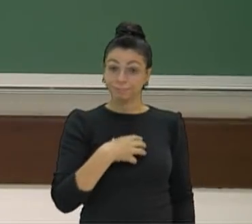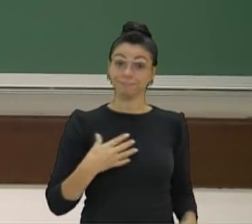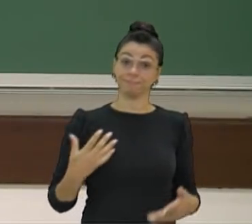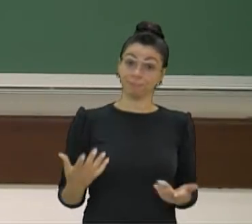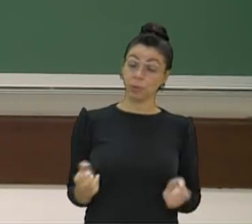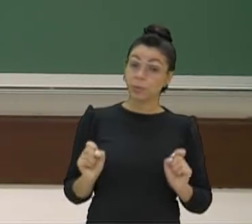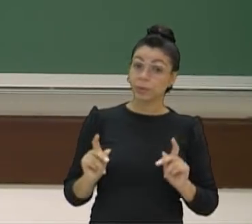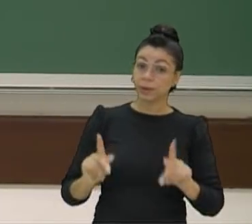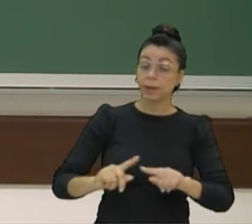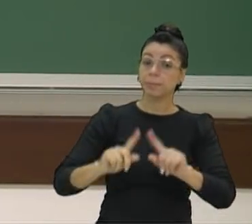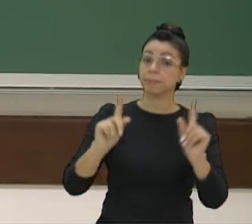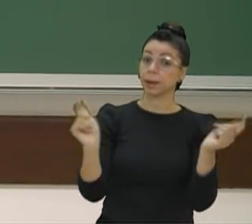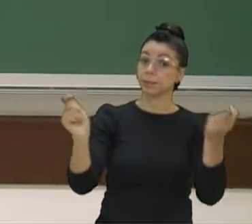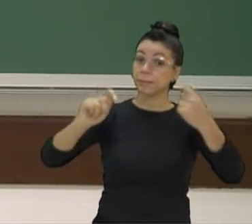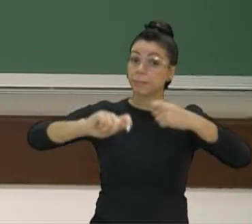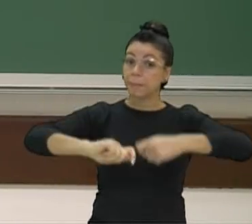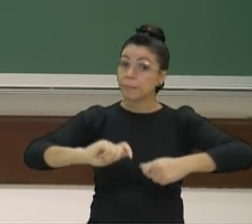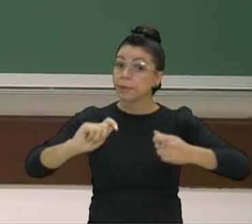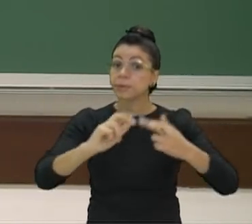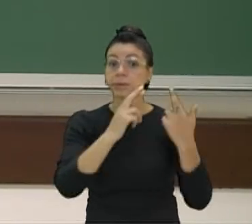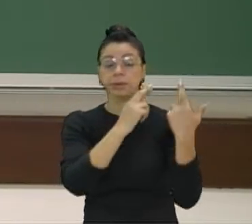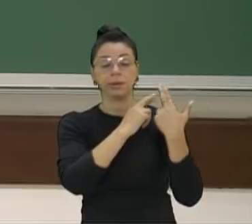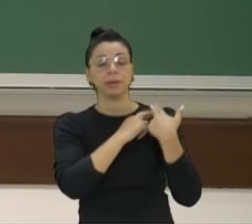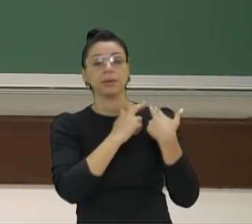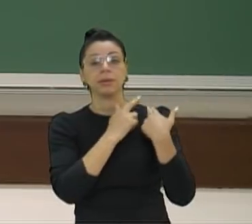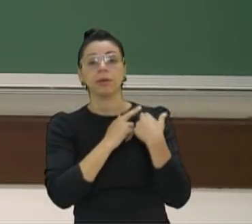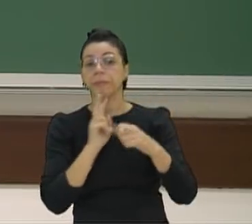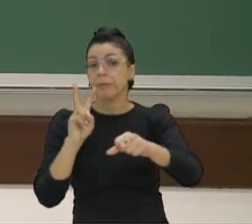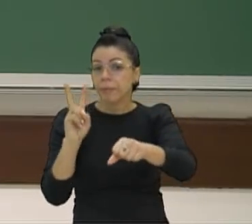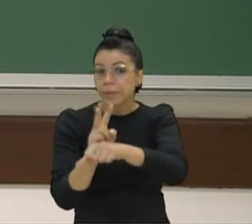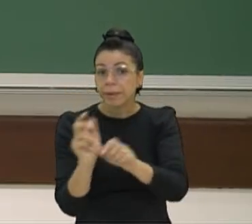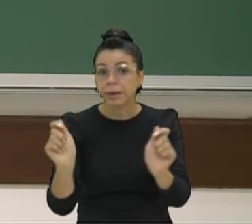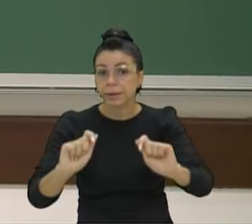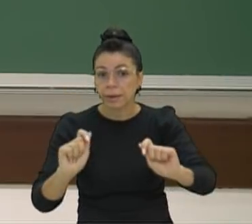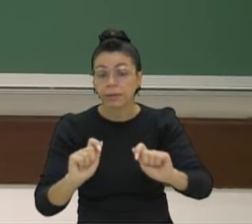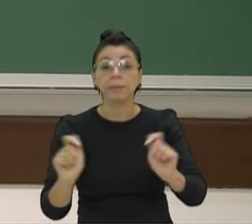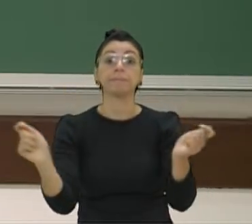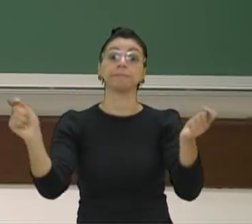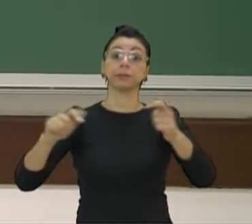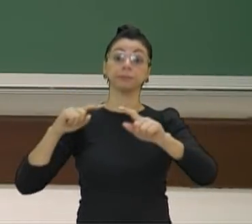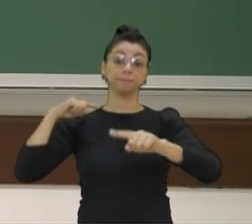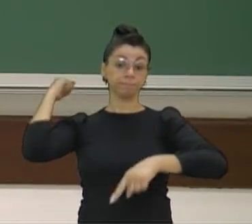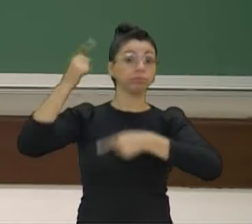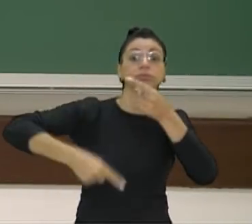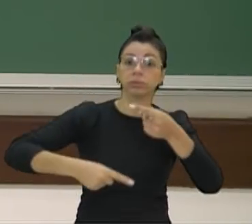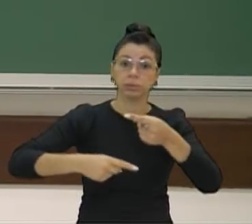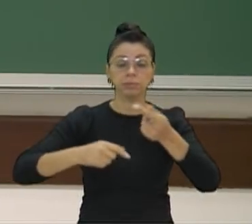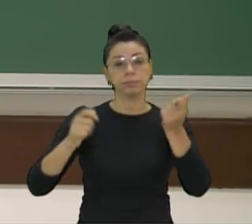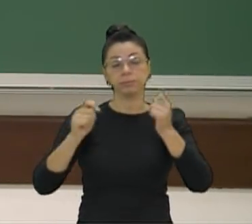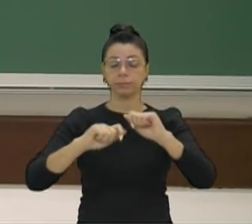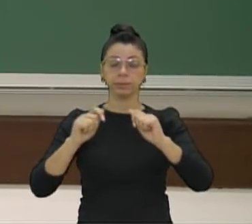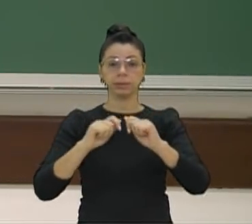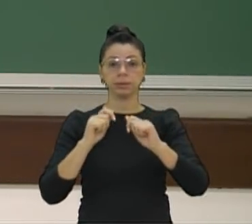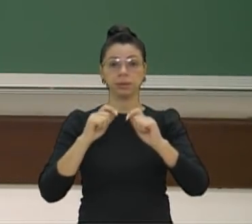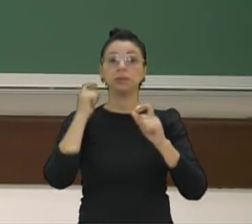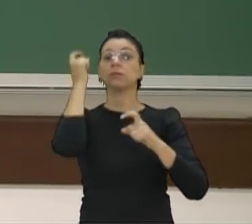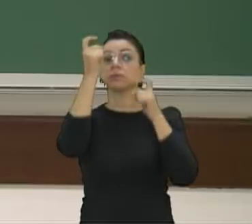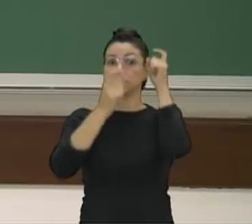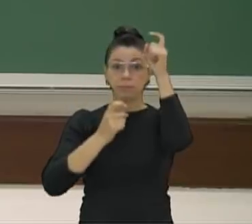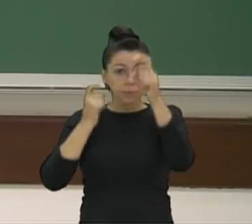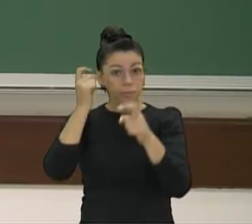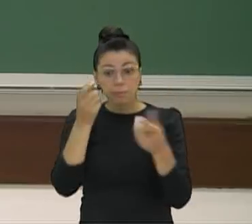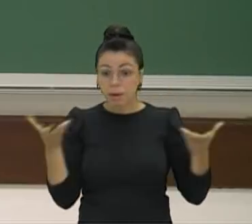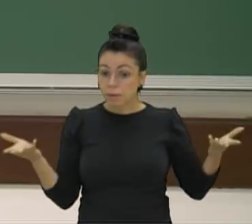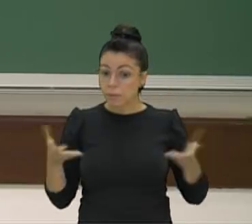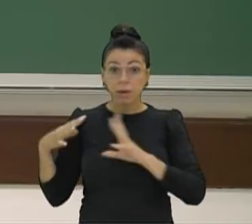não faz com que a gente, né, precise relaxar os cuidados. Pelo contrário, a gente precisa pensar em todos neste